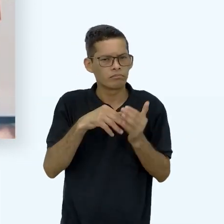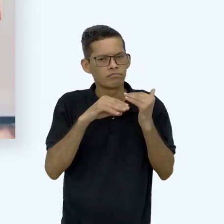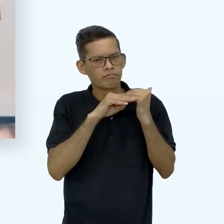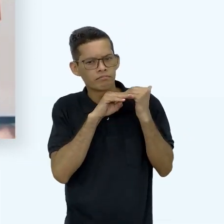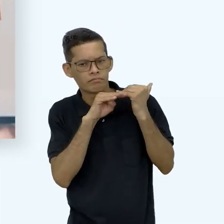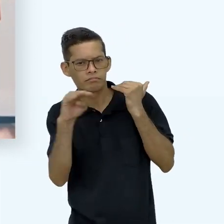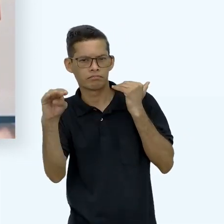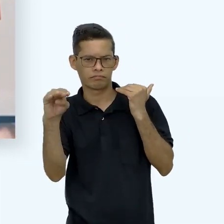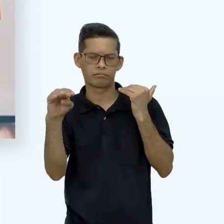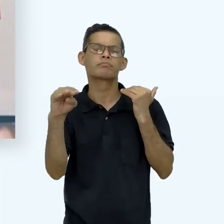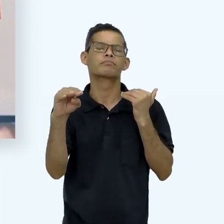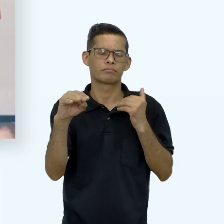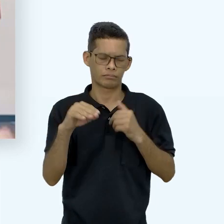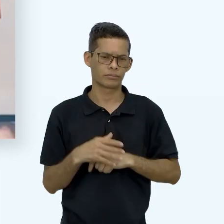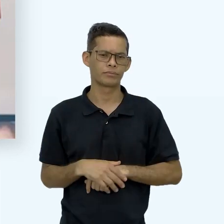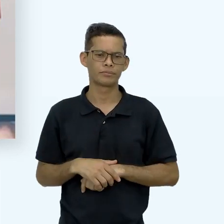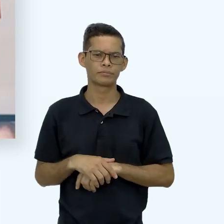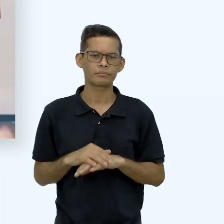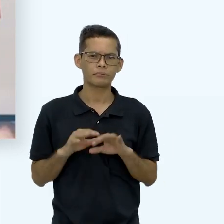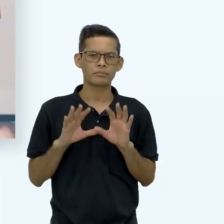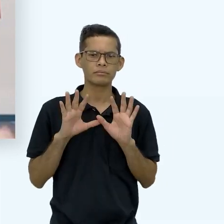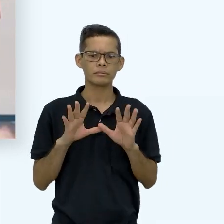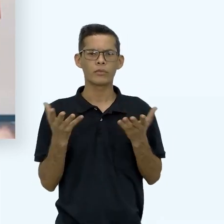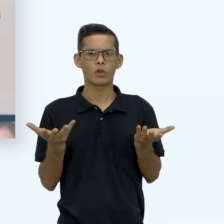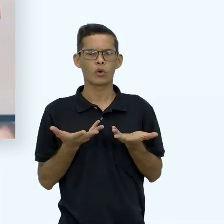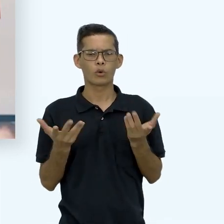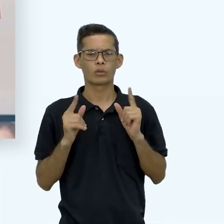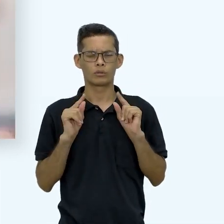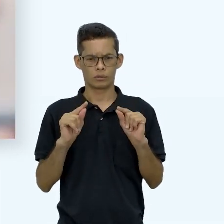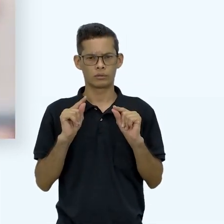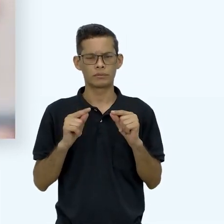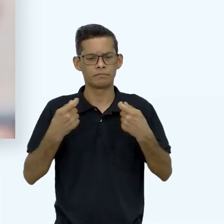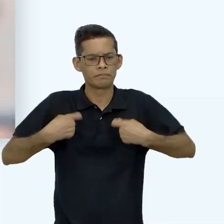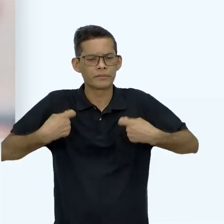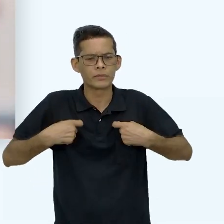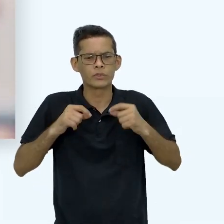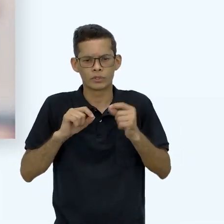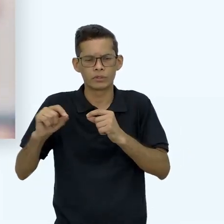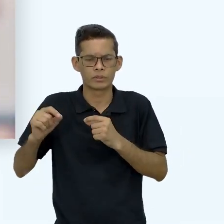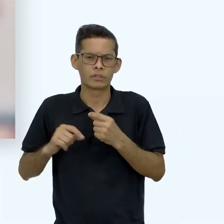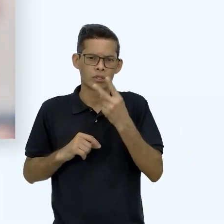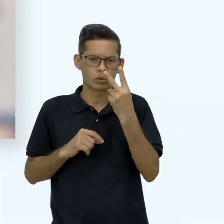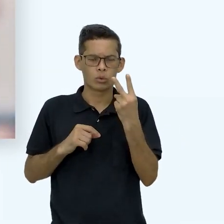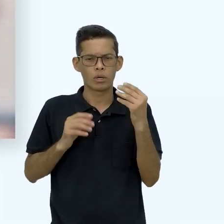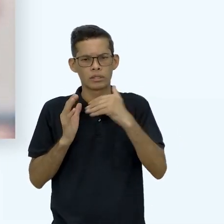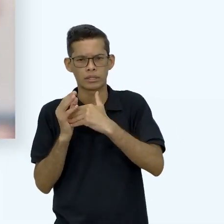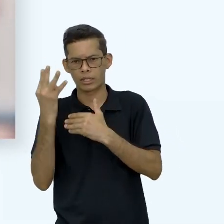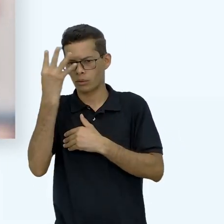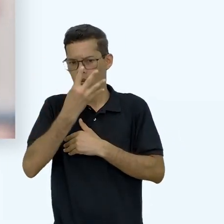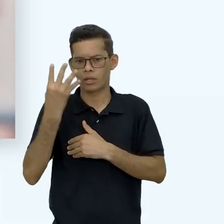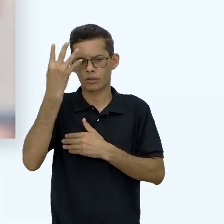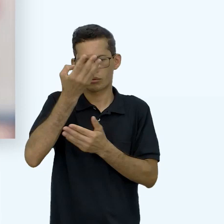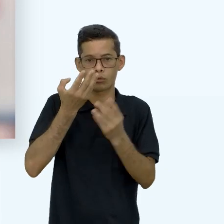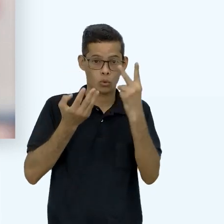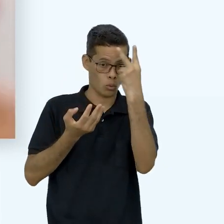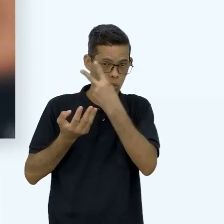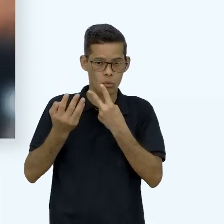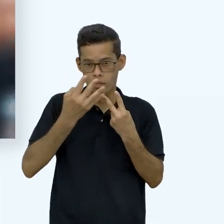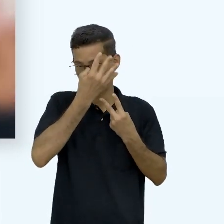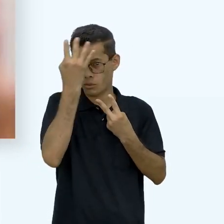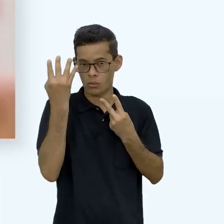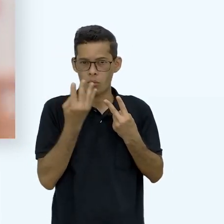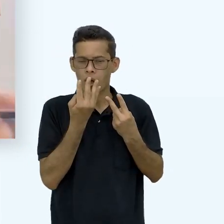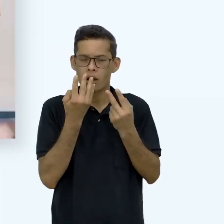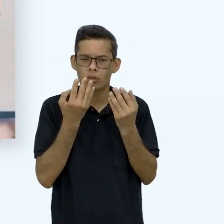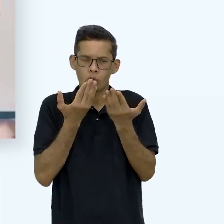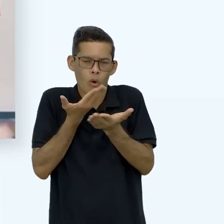no mesmo nível que antes. Só que hoje são necessárias de 2 a 4 horas por dia de estudo